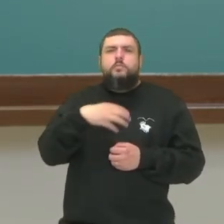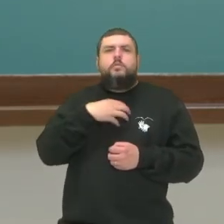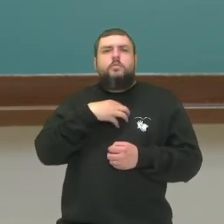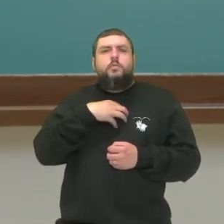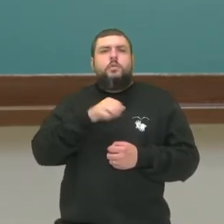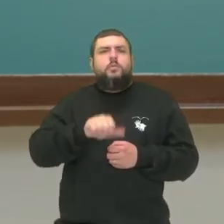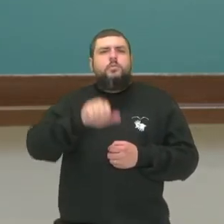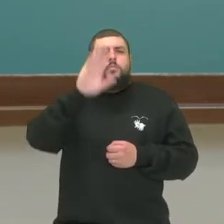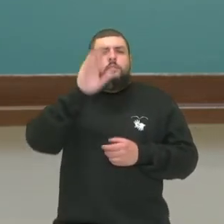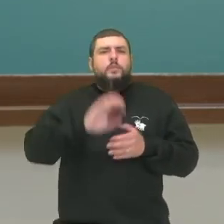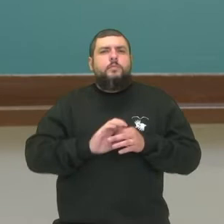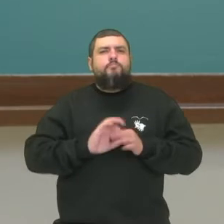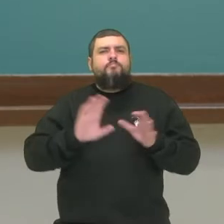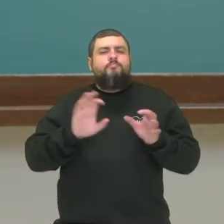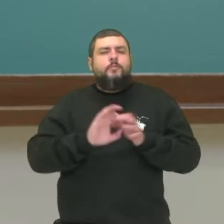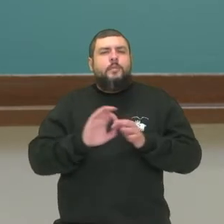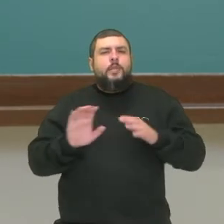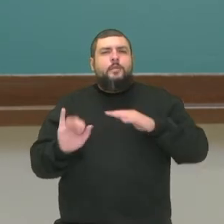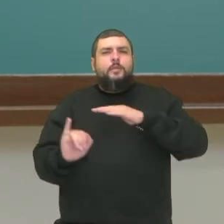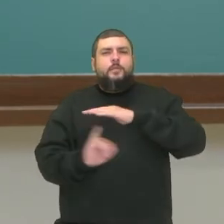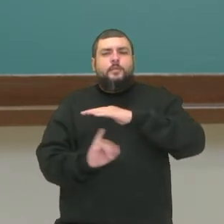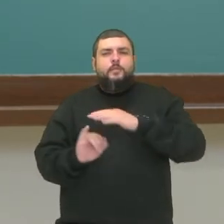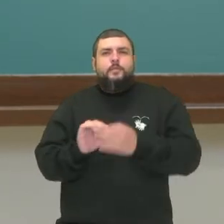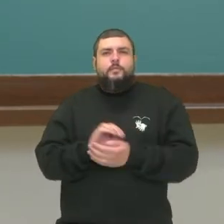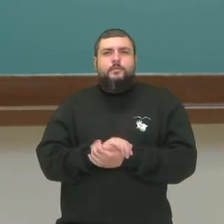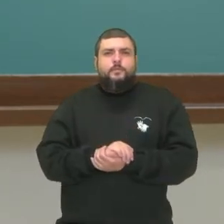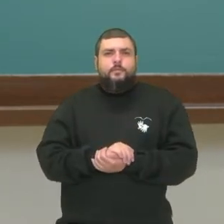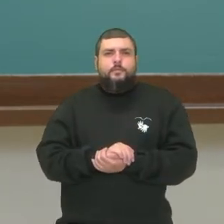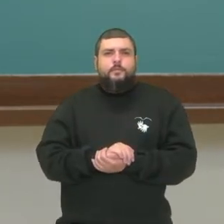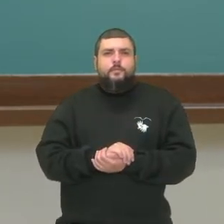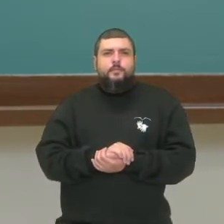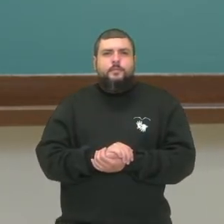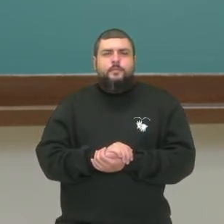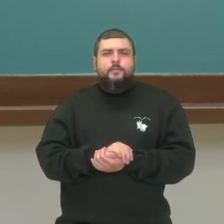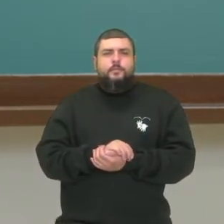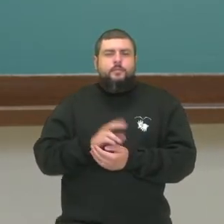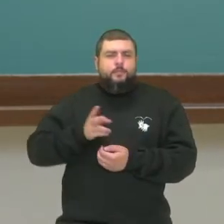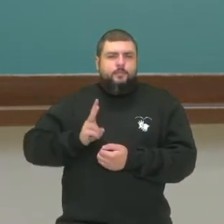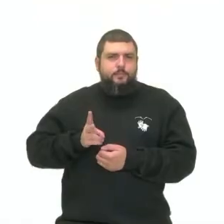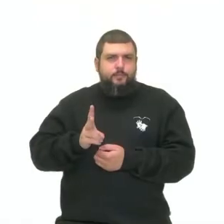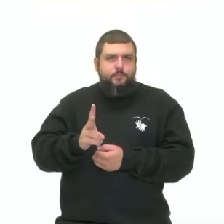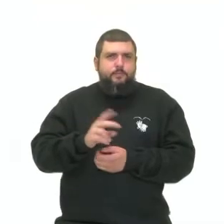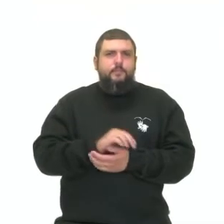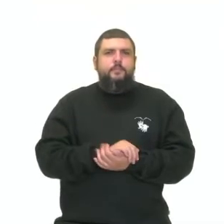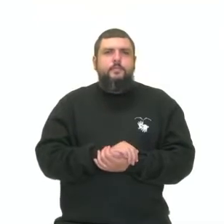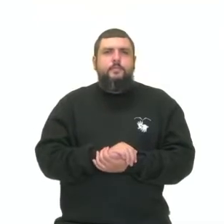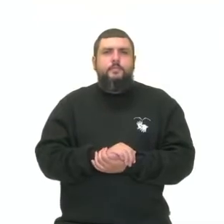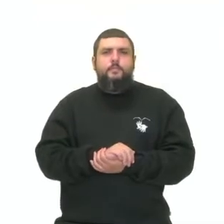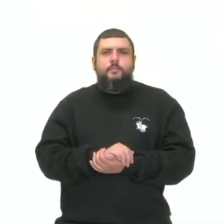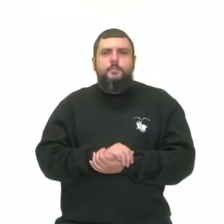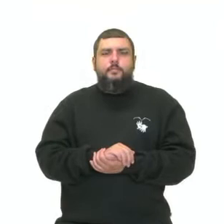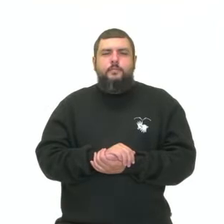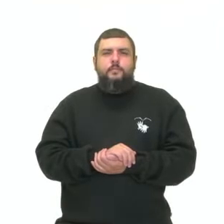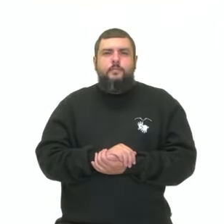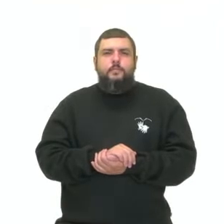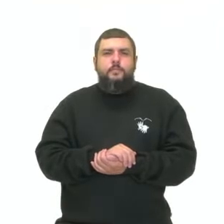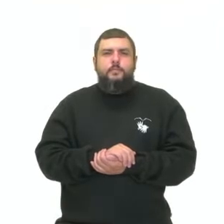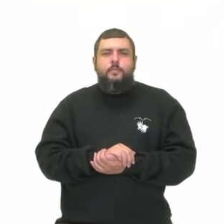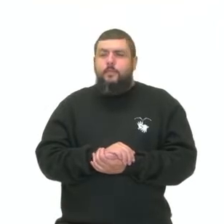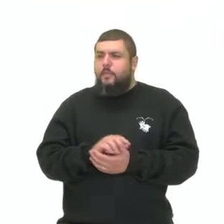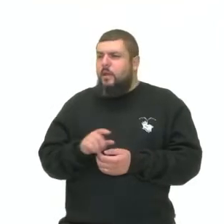De reloginho, gracinha, entendido? Seguimos com a leitura. Ela foi logo